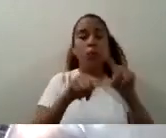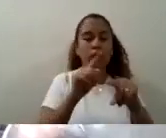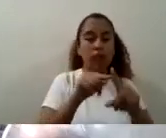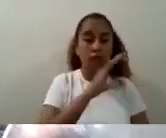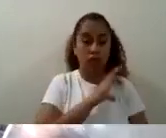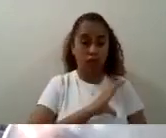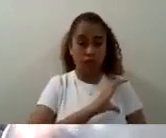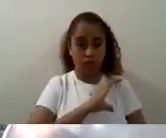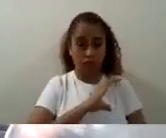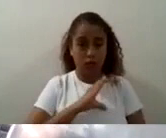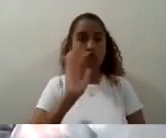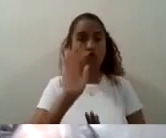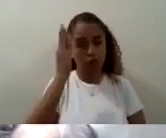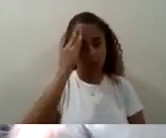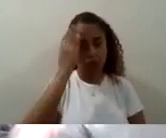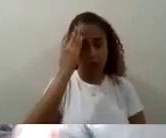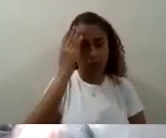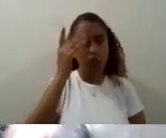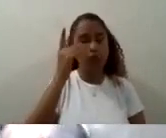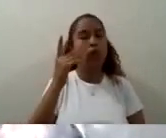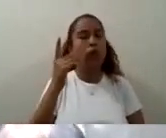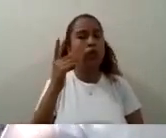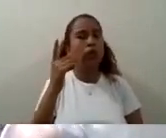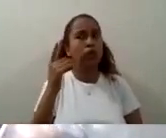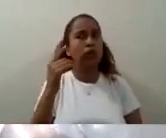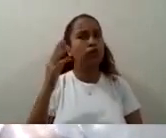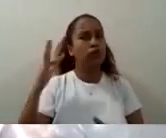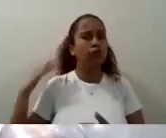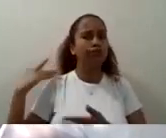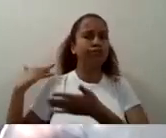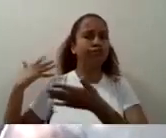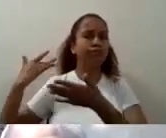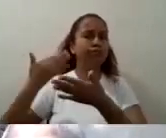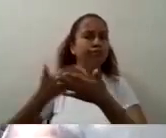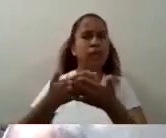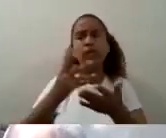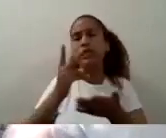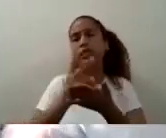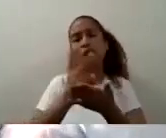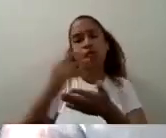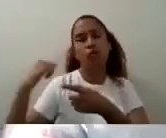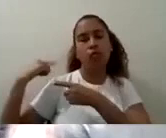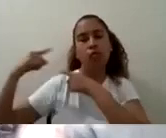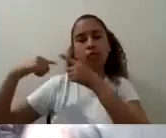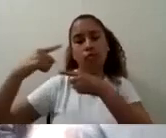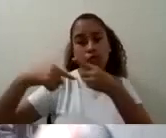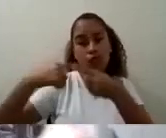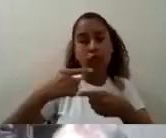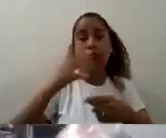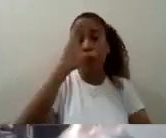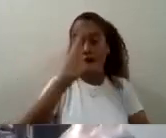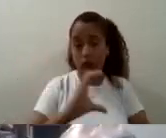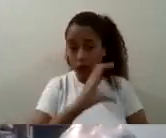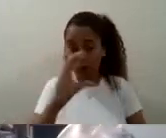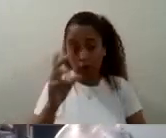já sabe que é bastante tradicional, bastante conhecida no âmbito da Igreja Católica, mas